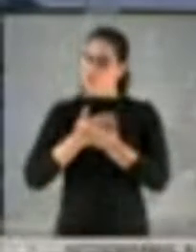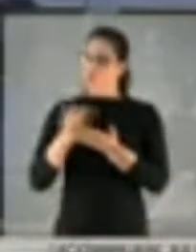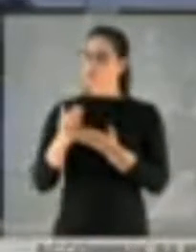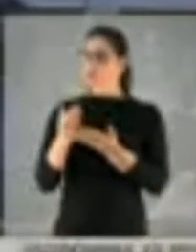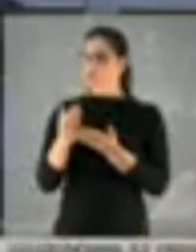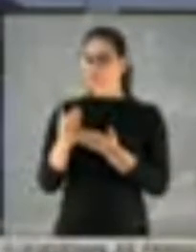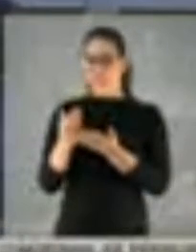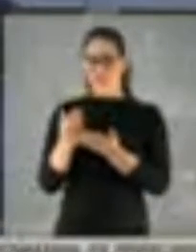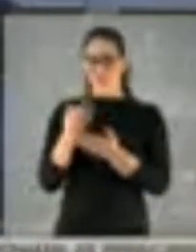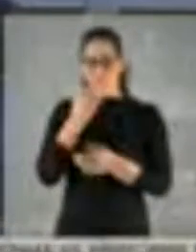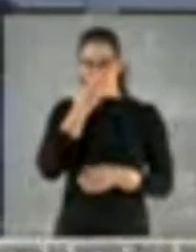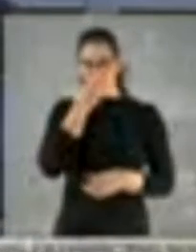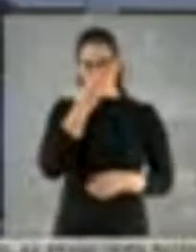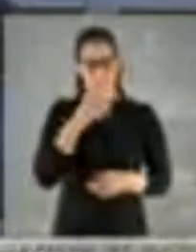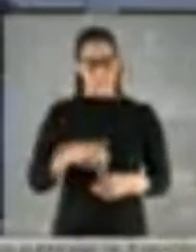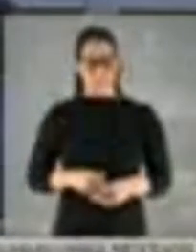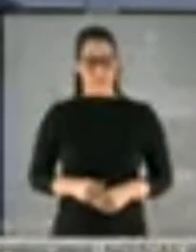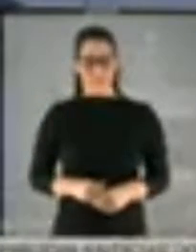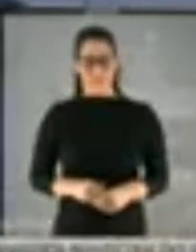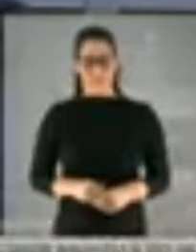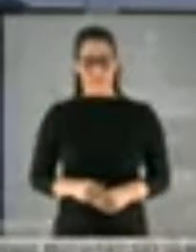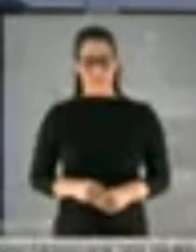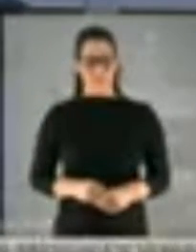chegamos... Diferença.